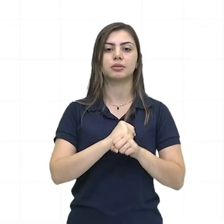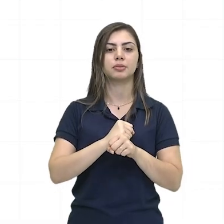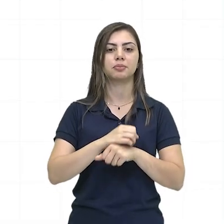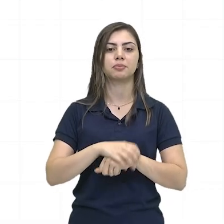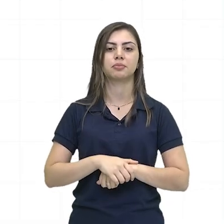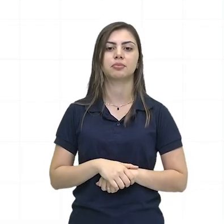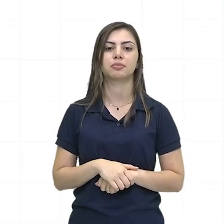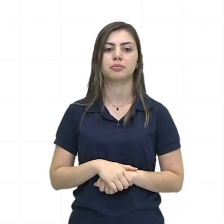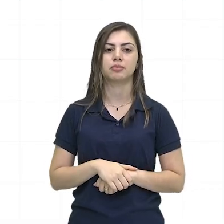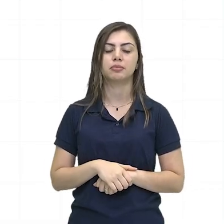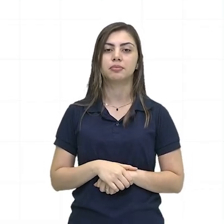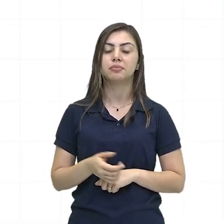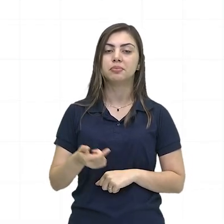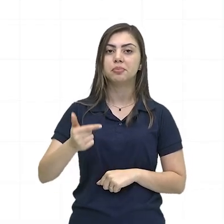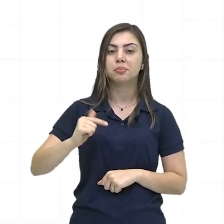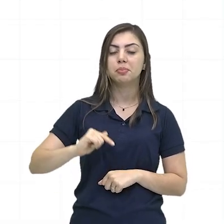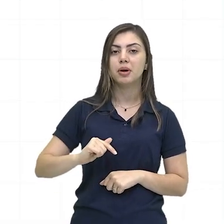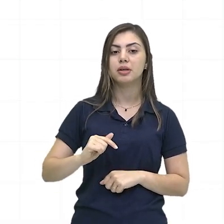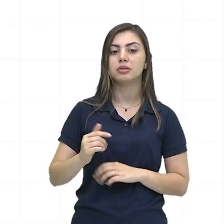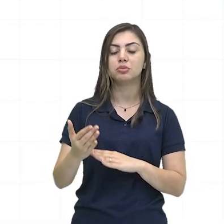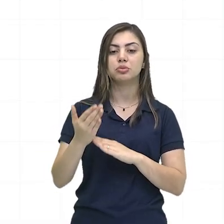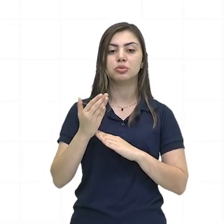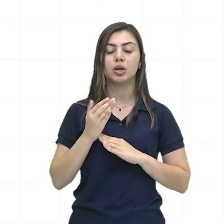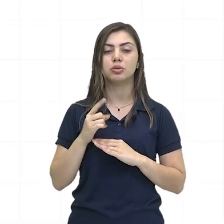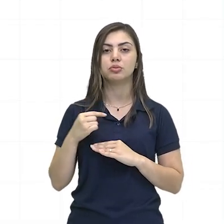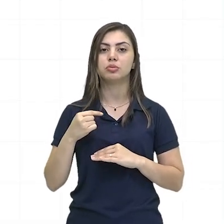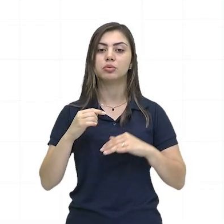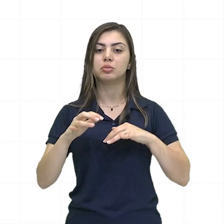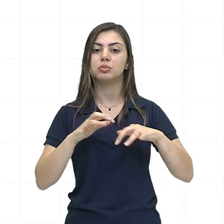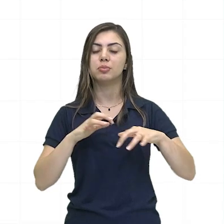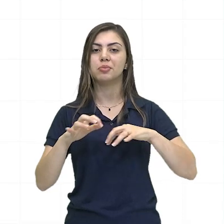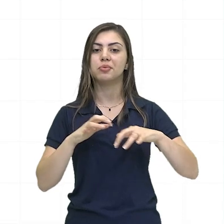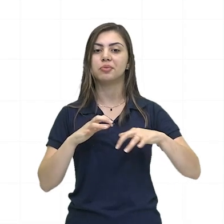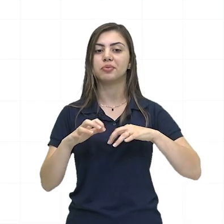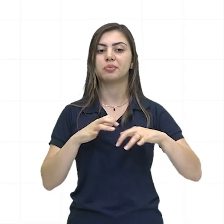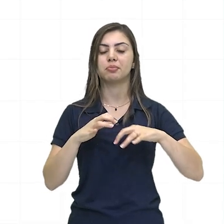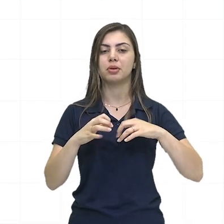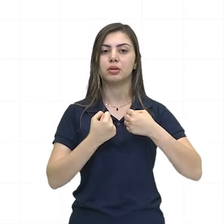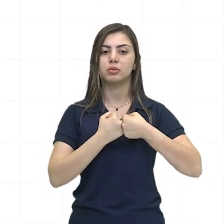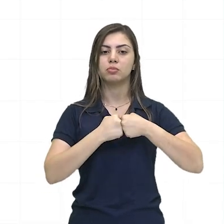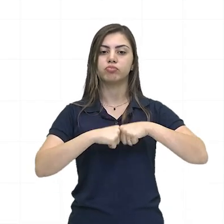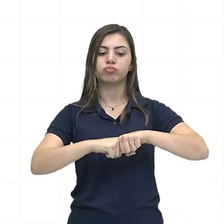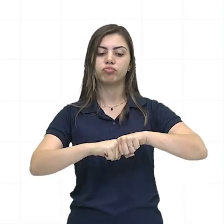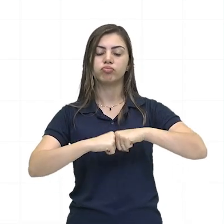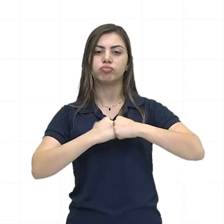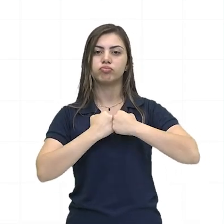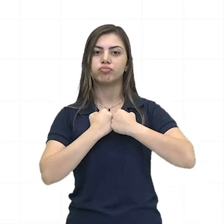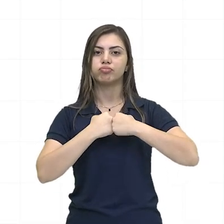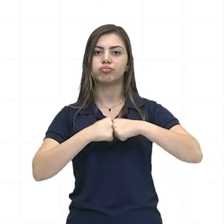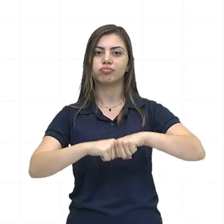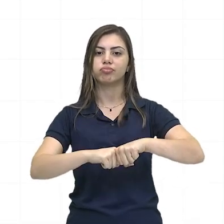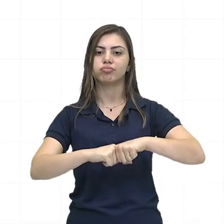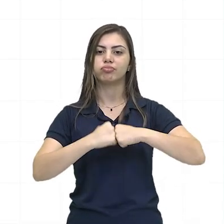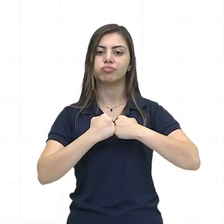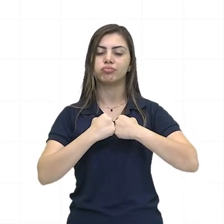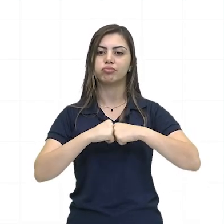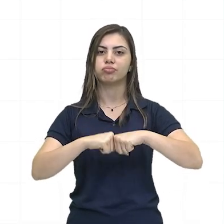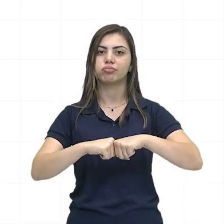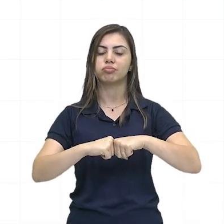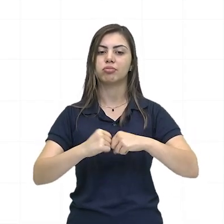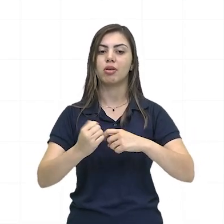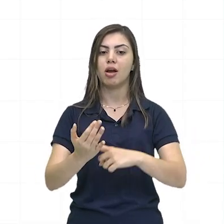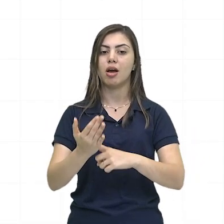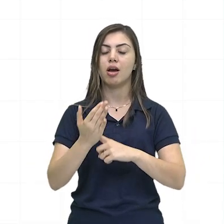Nós temos aí a função também de movimentar, e nessa função de movimentar eles vão fazer parte de um